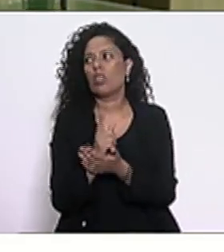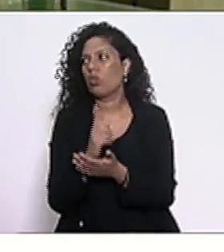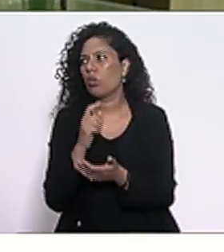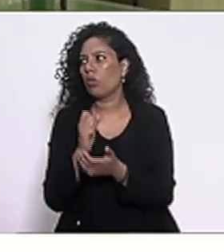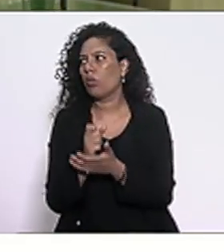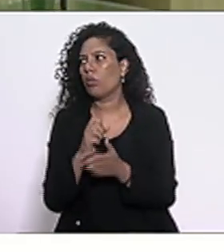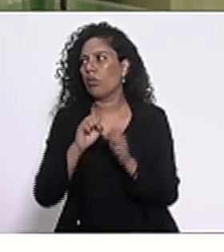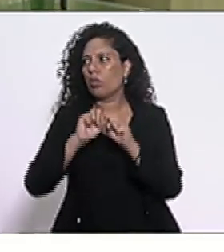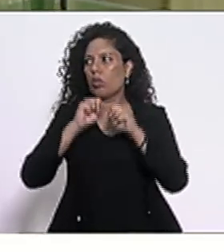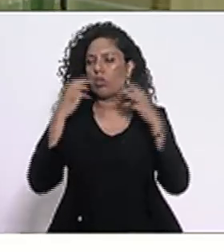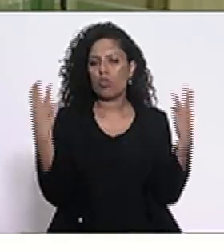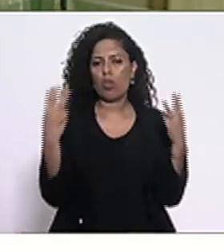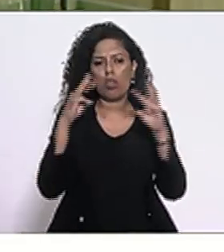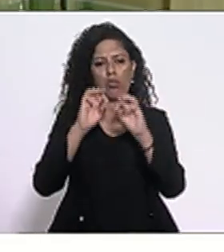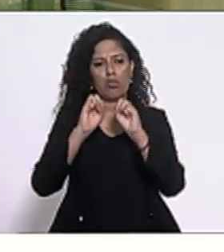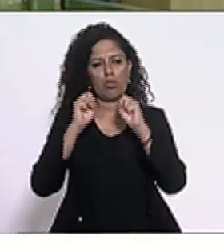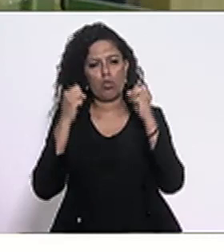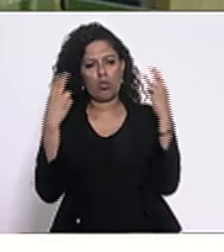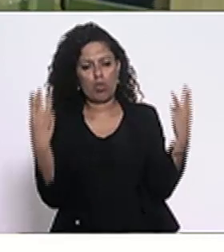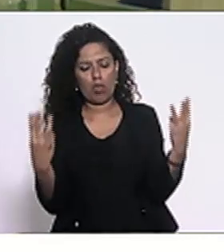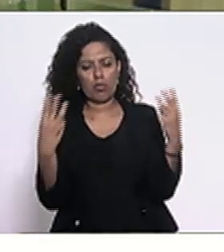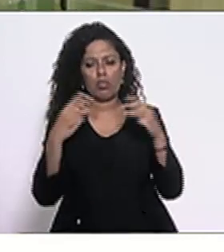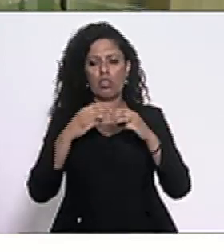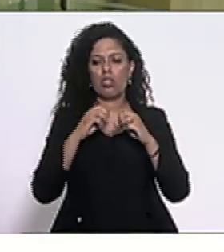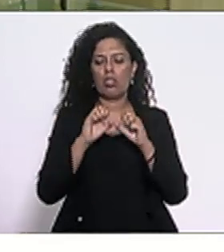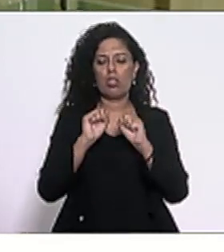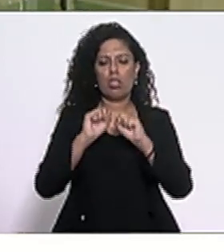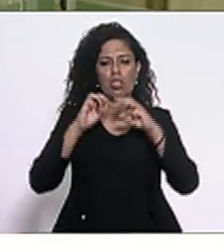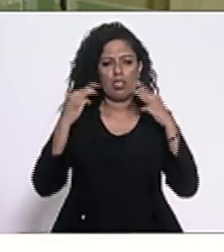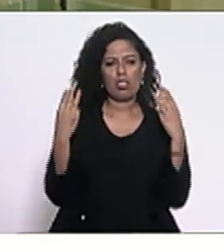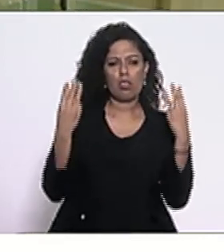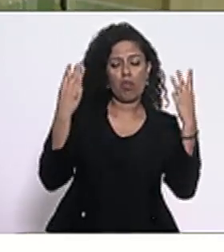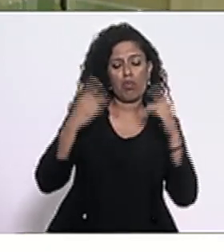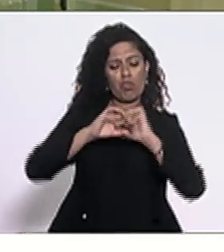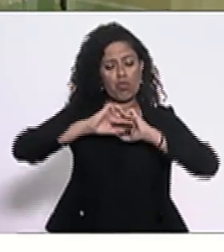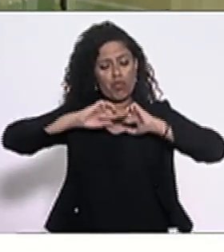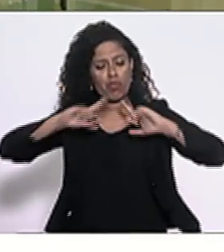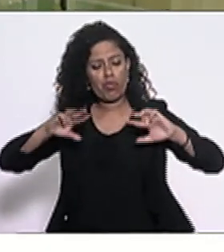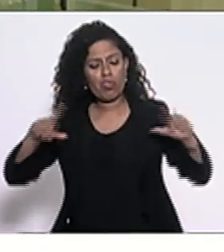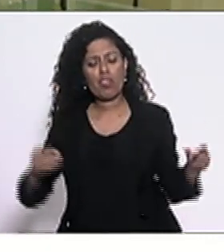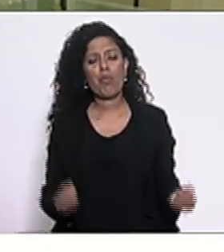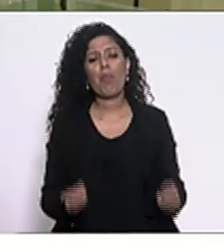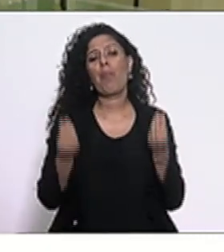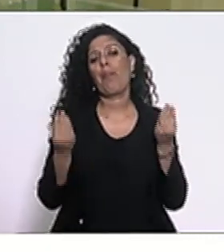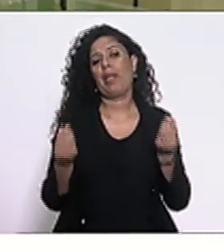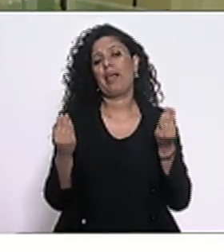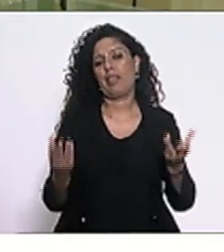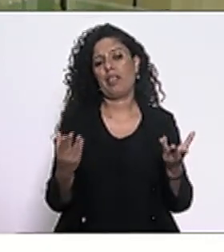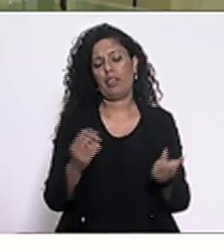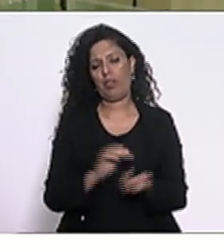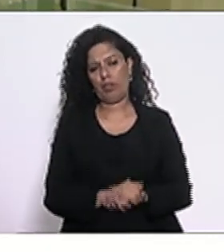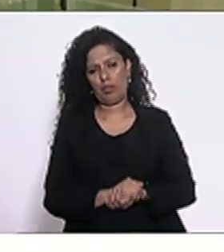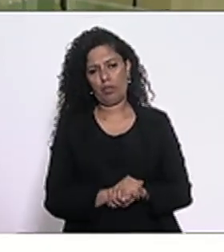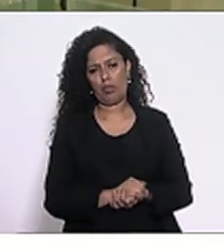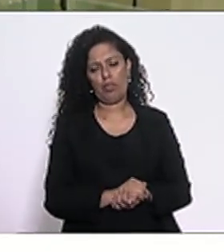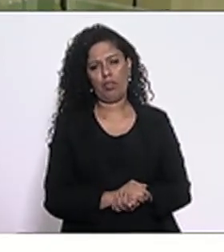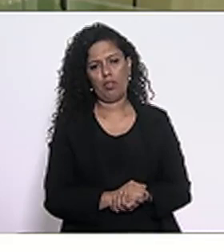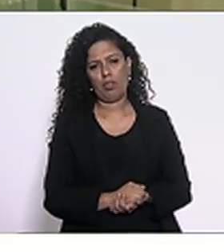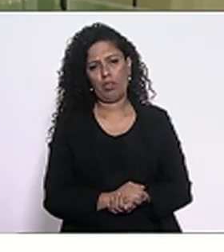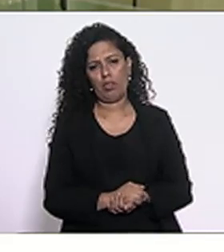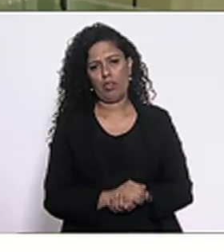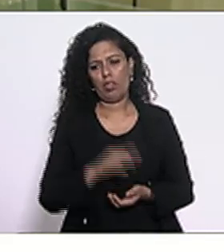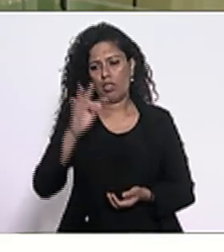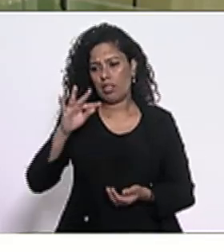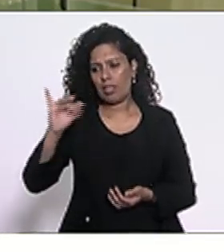pulverizada, gastando mais, porque você poderia estar fazendo num grande lote, né? E essas TIs não